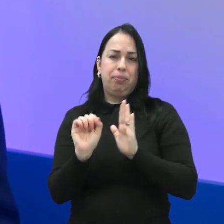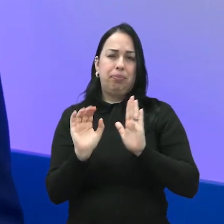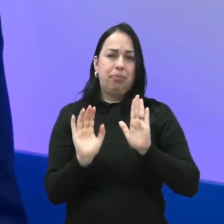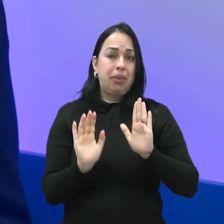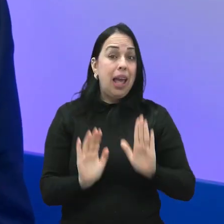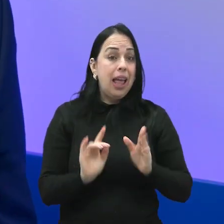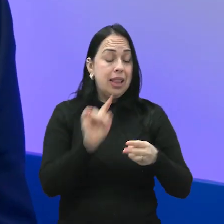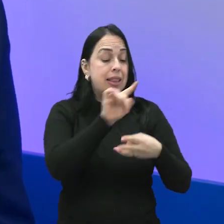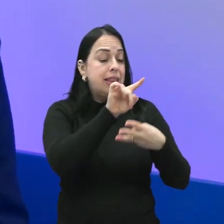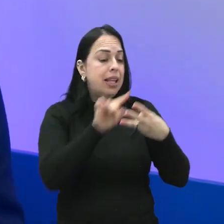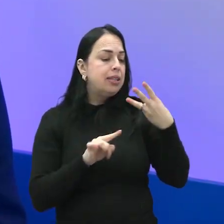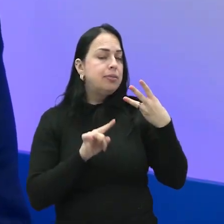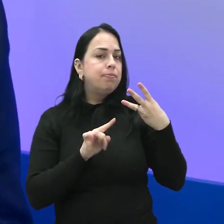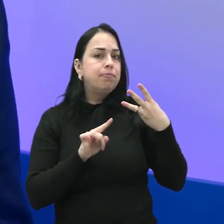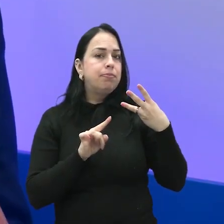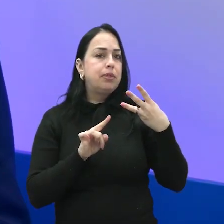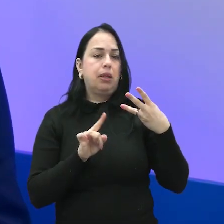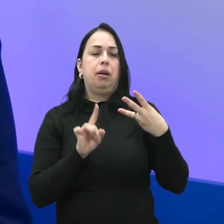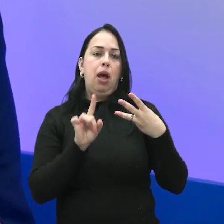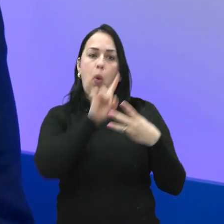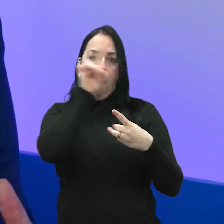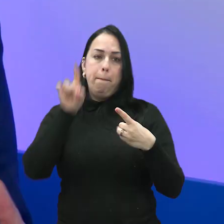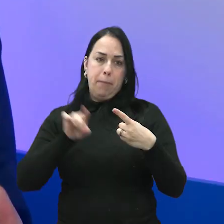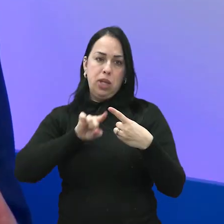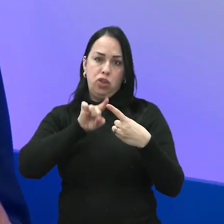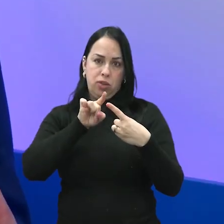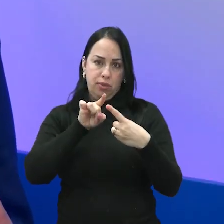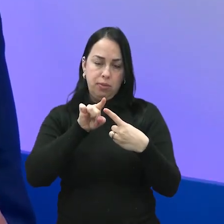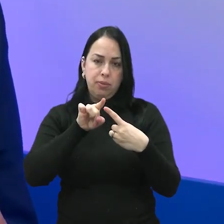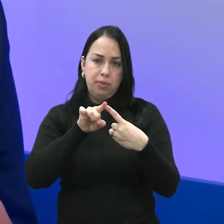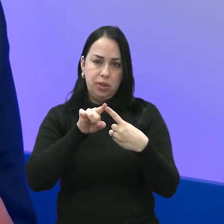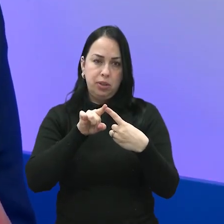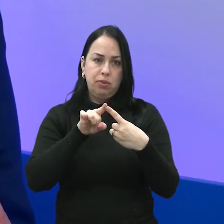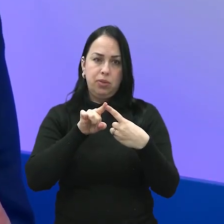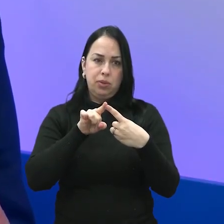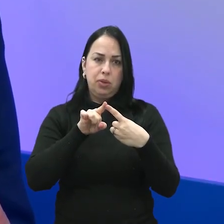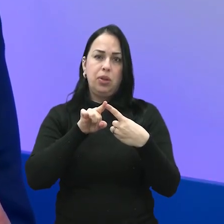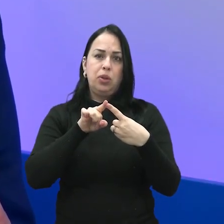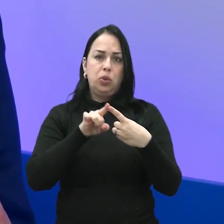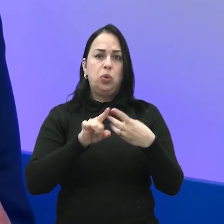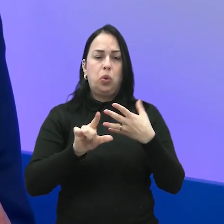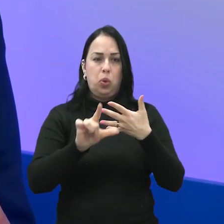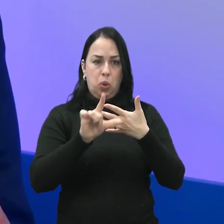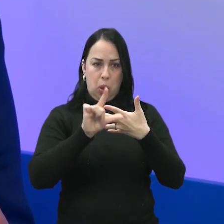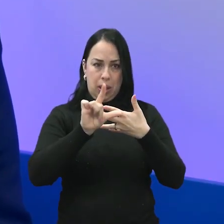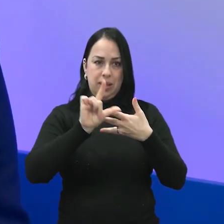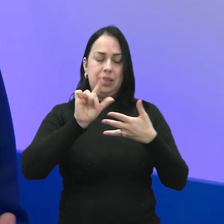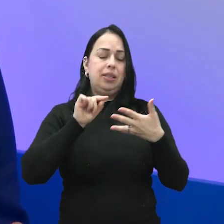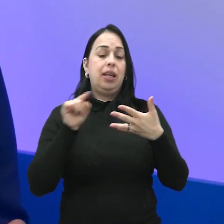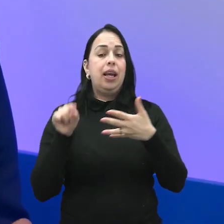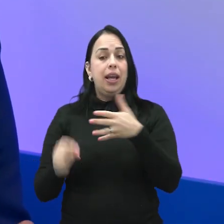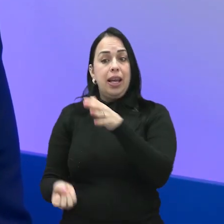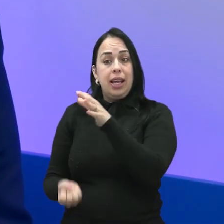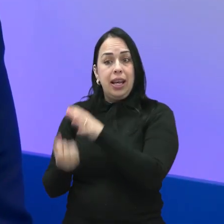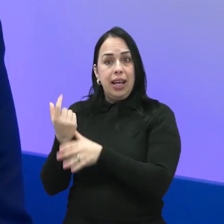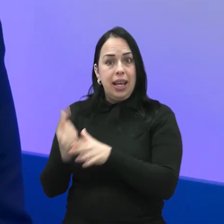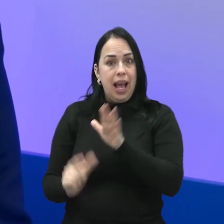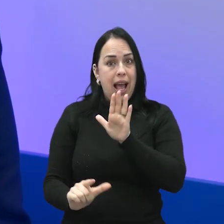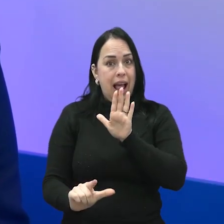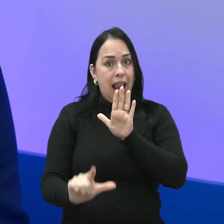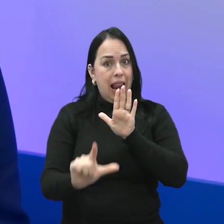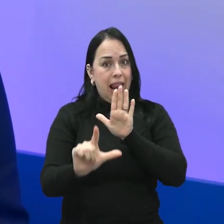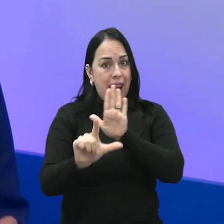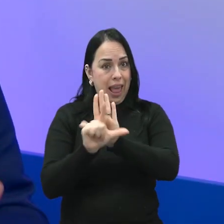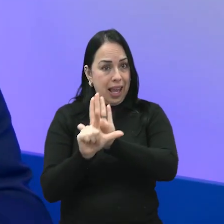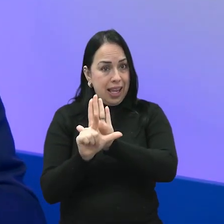sociologia. Esse é a ideia do legislativo. O legislativo faz leis para